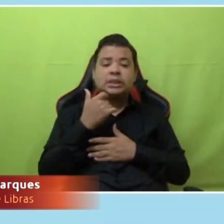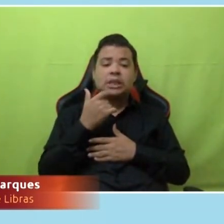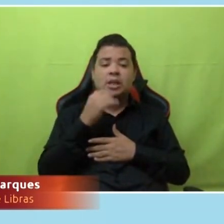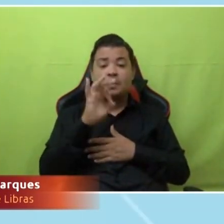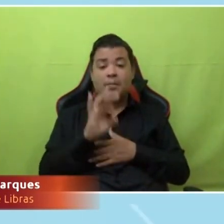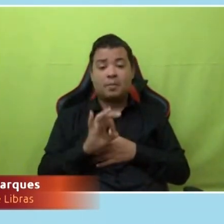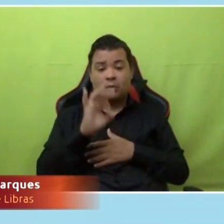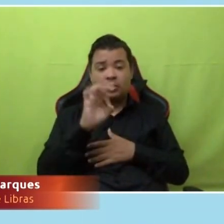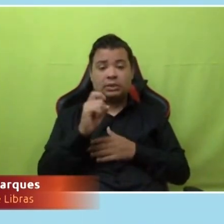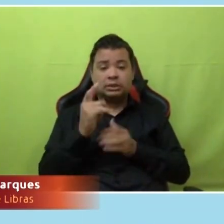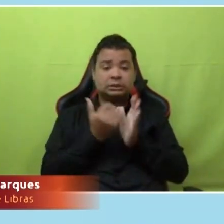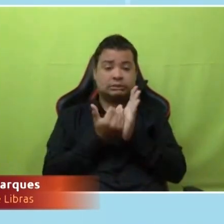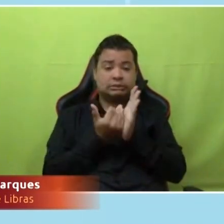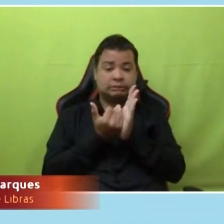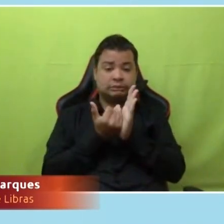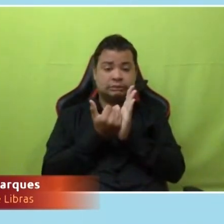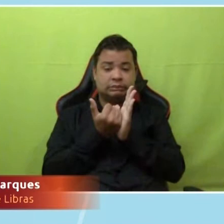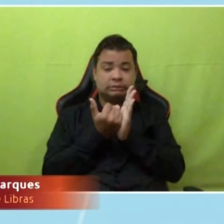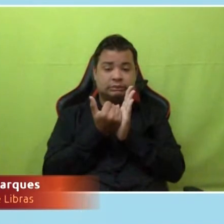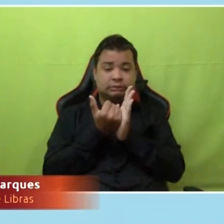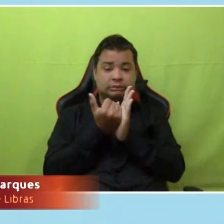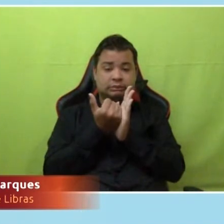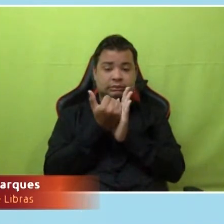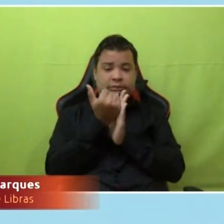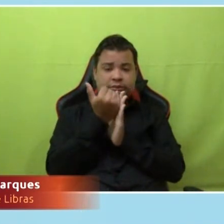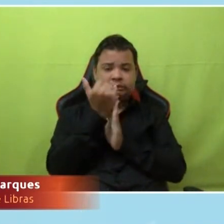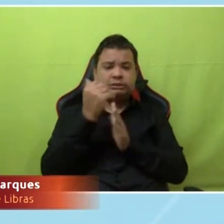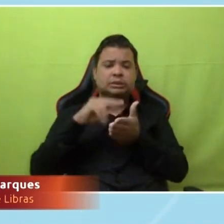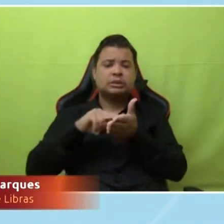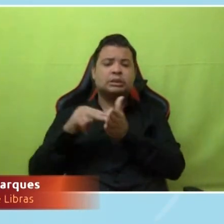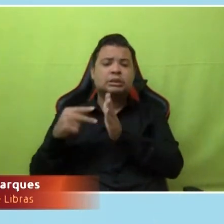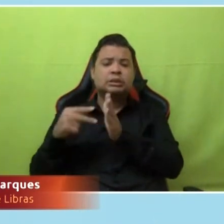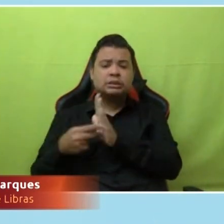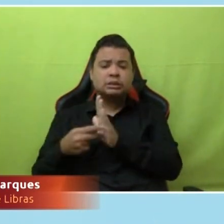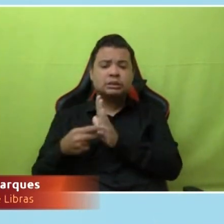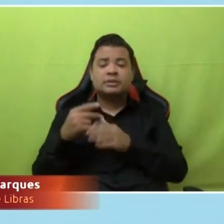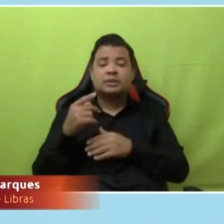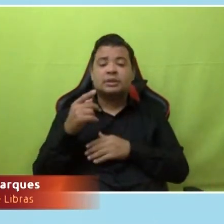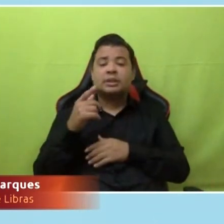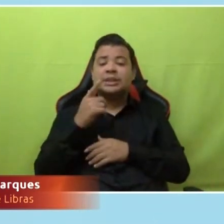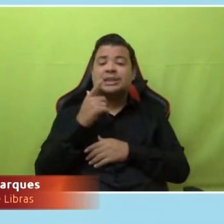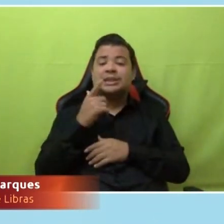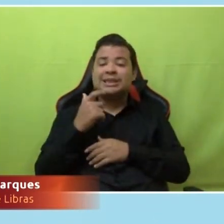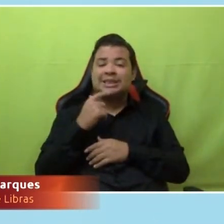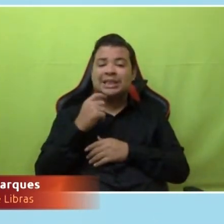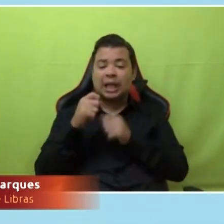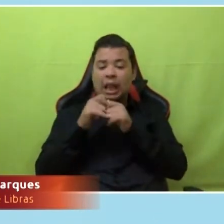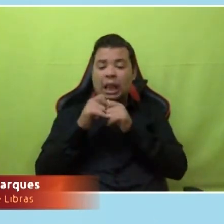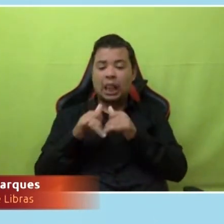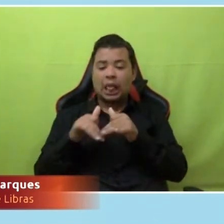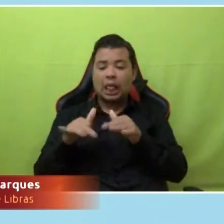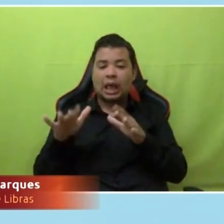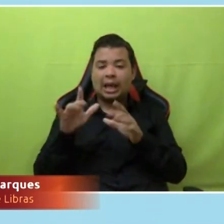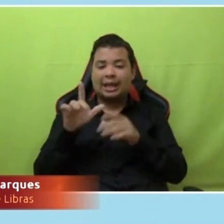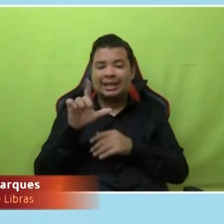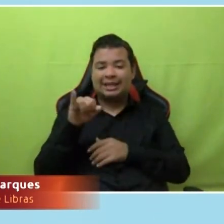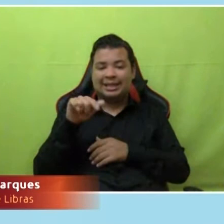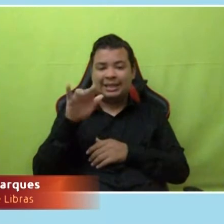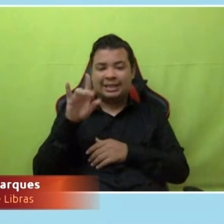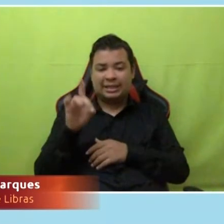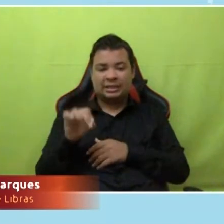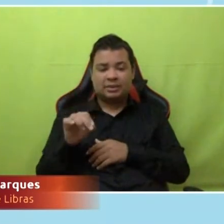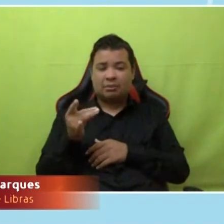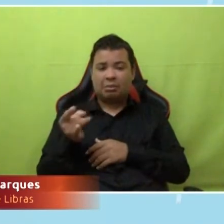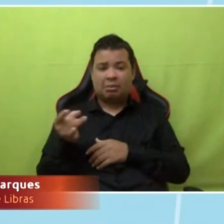chamado hematócrito estiver aumentando, é porque eu estou perdendo a parte líquida do sangue. Lembra que eu falei de hidratação? É como se